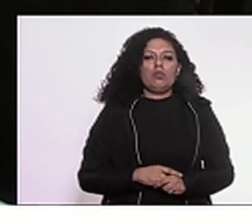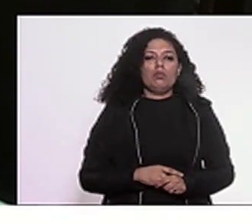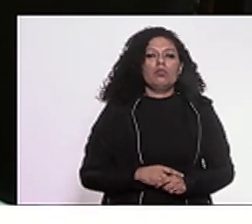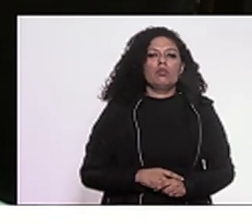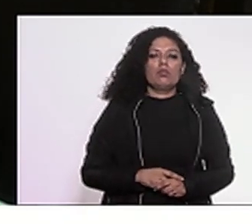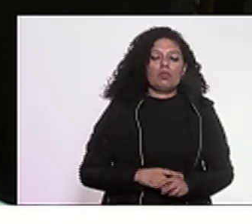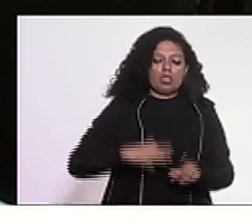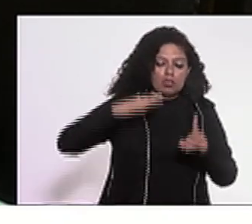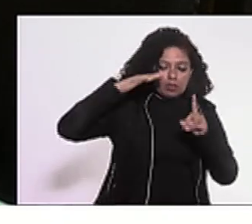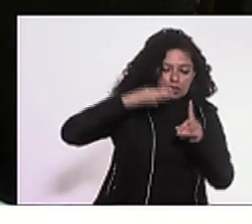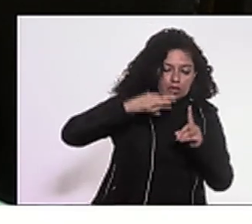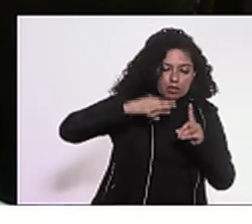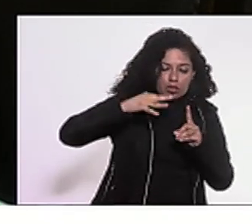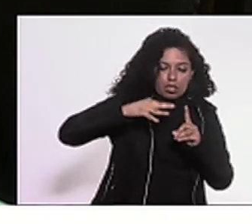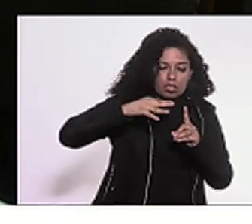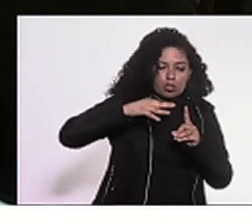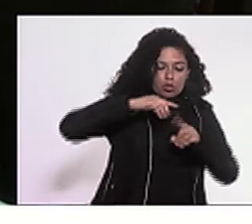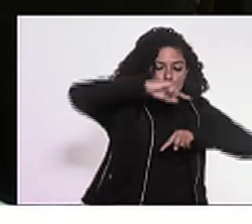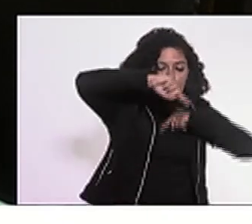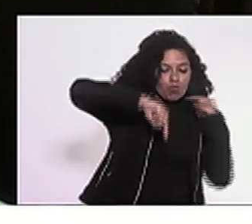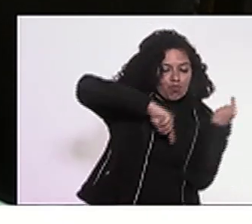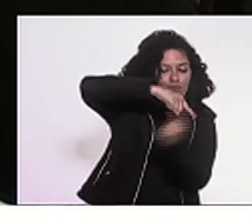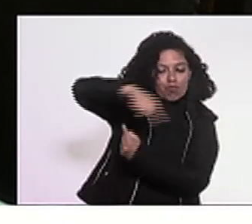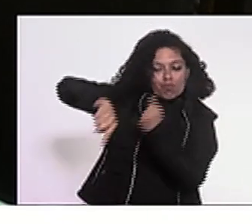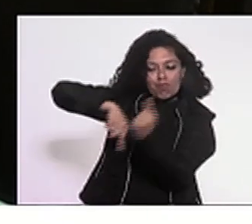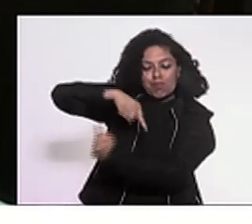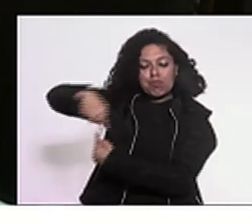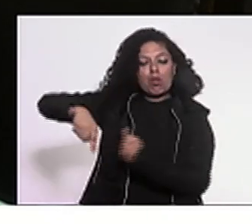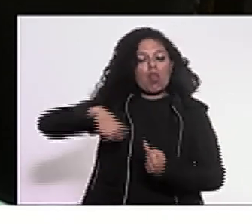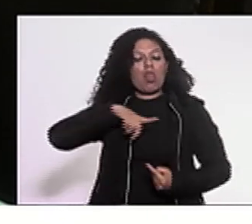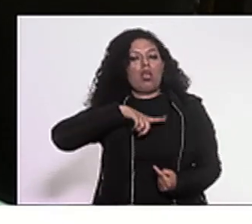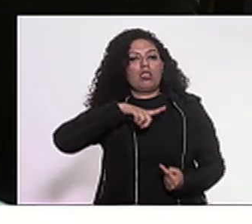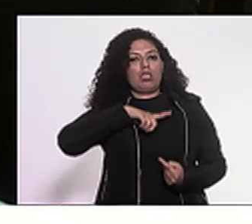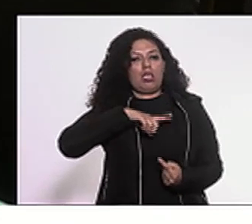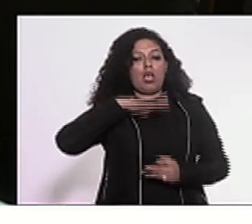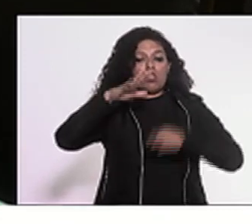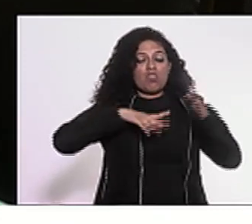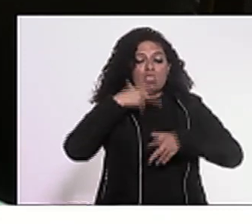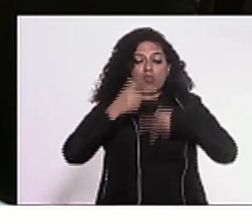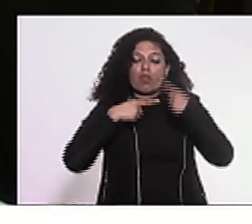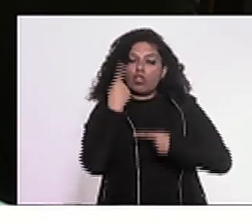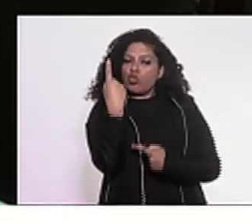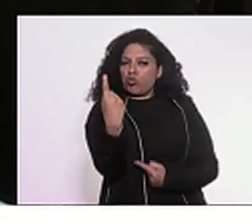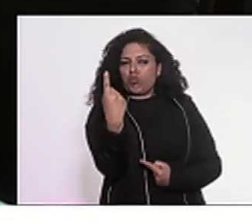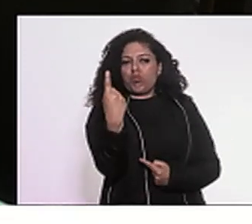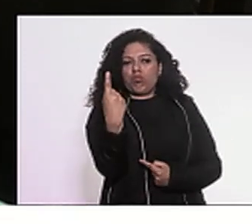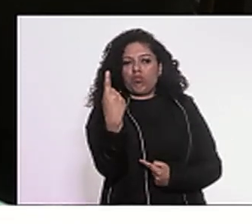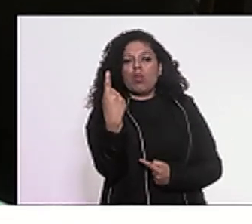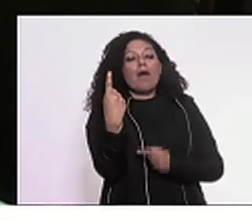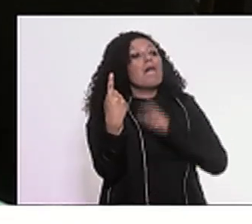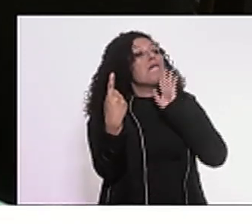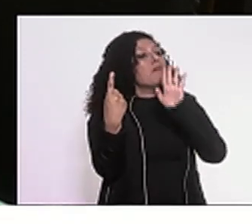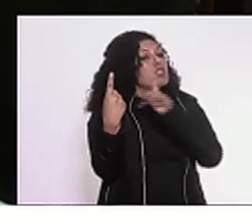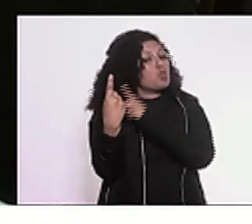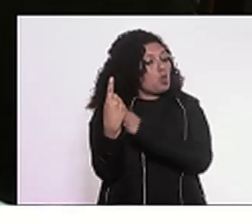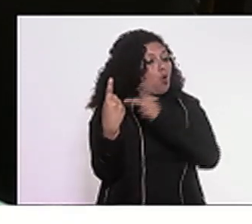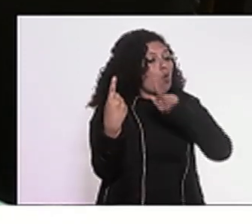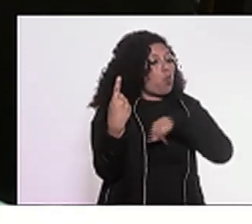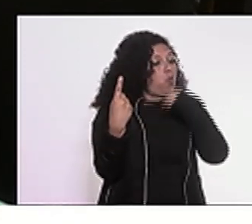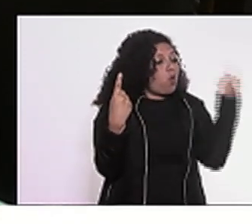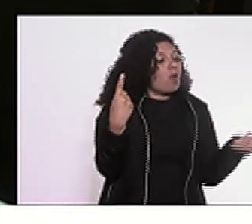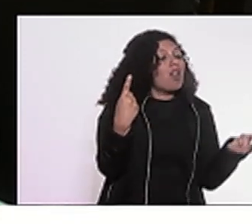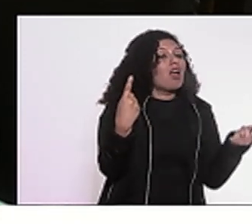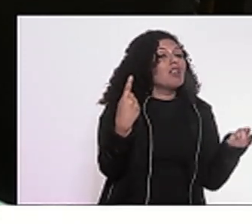esse assédio, às vezes, quando nós falamos, só falamos de uma parte, temos que saber falar das duas. A mesma coisa